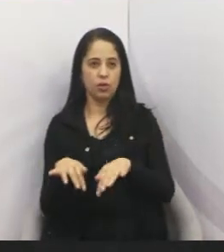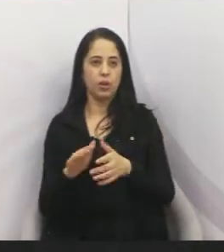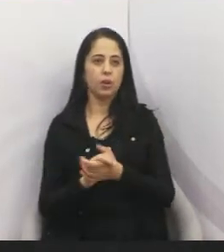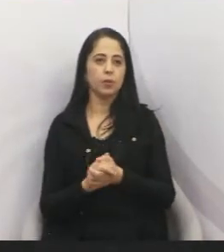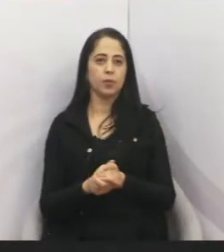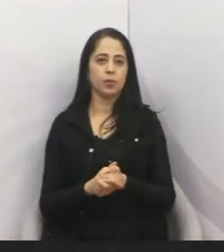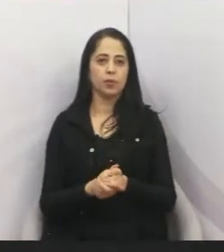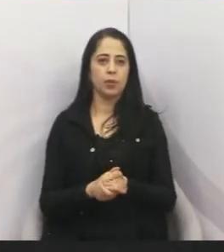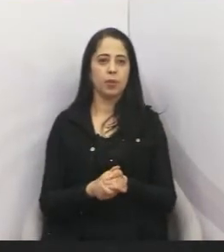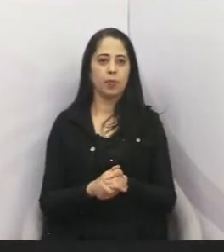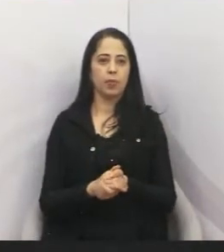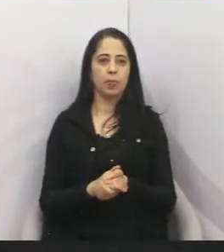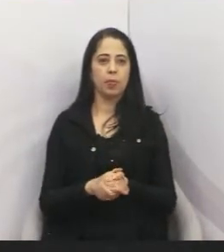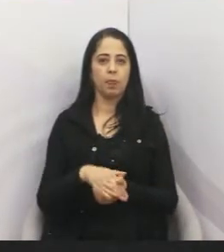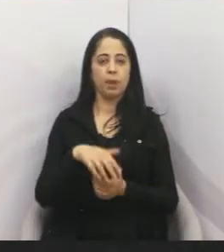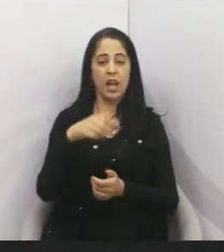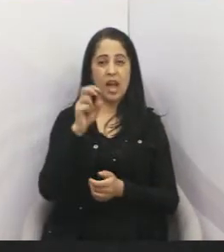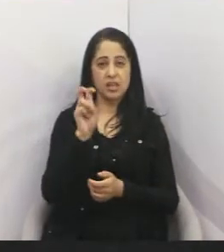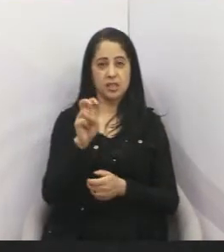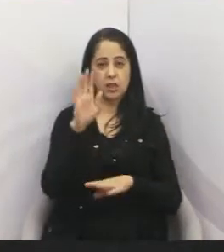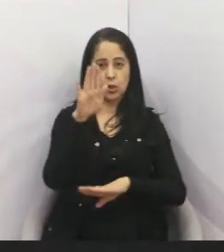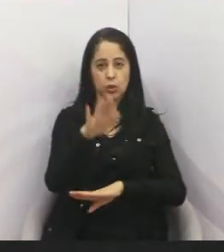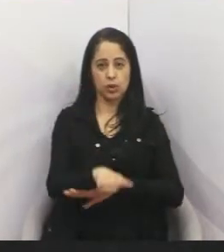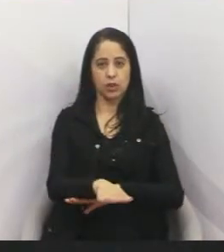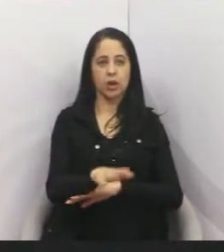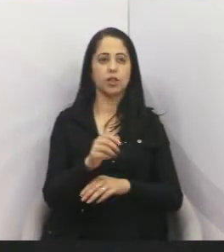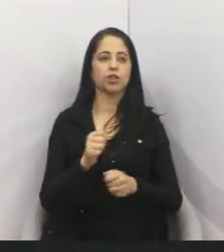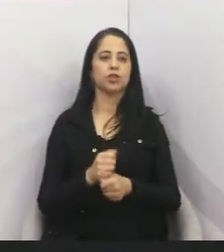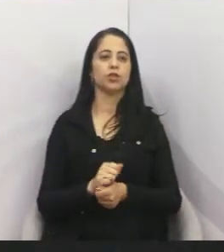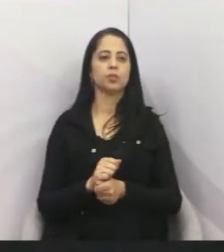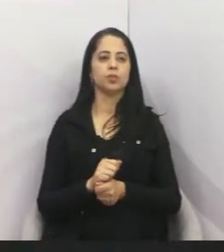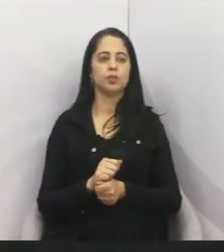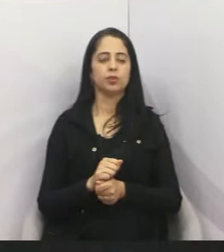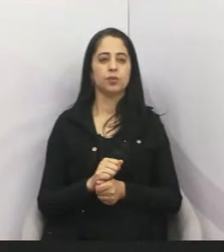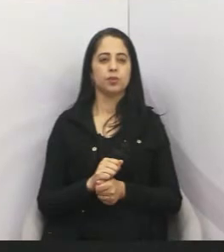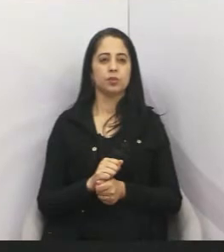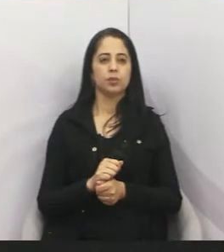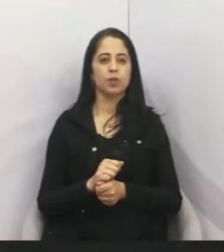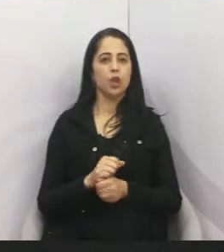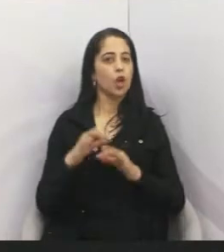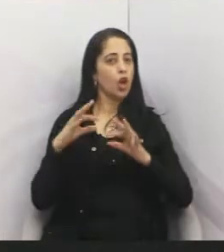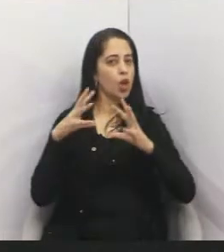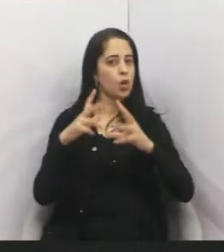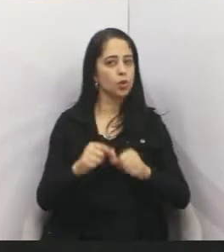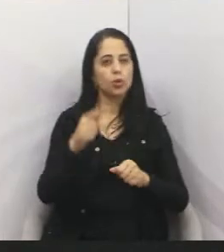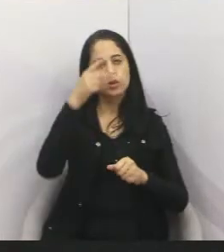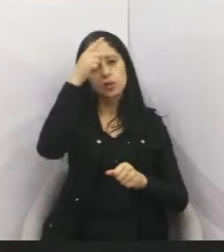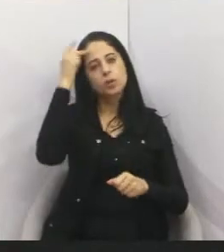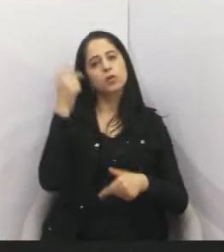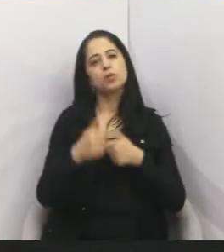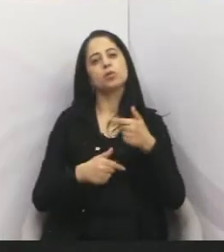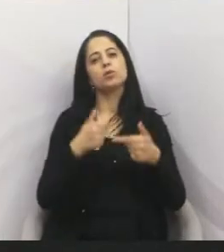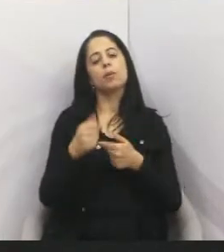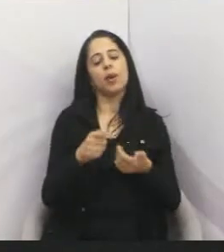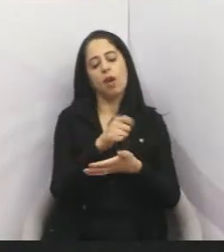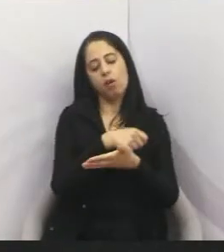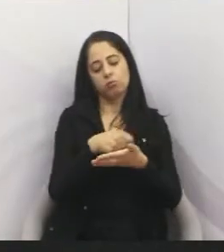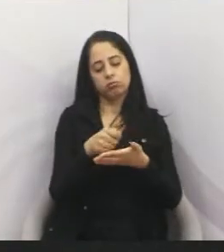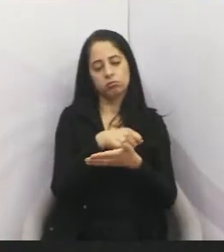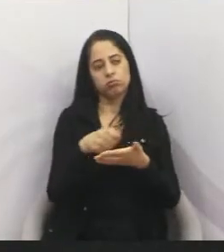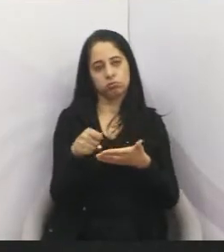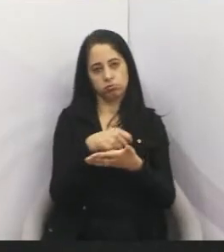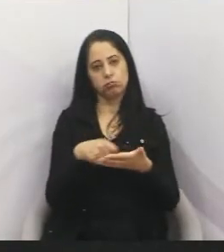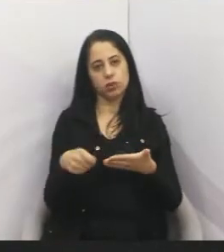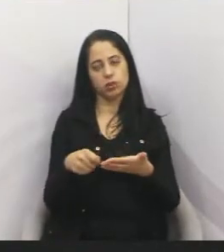às 17h10 desta data, seguindo assinado pelos membros da sessão e pelos presentes que